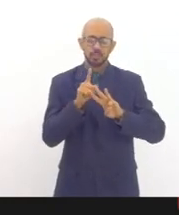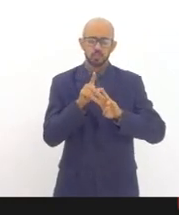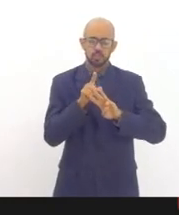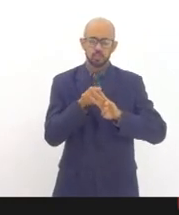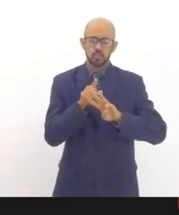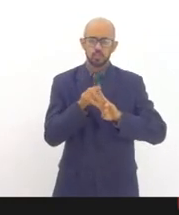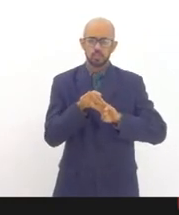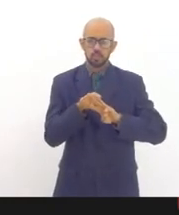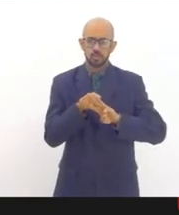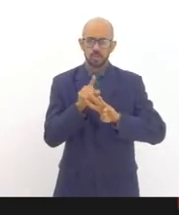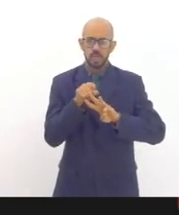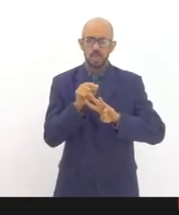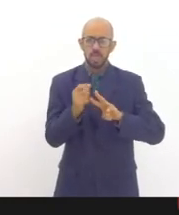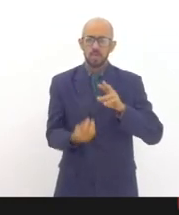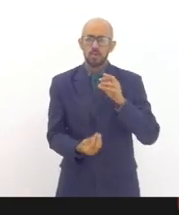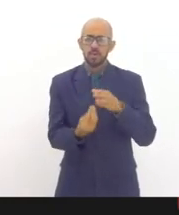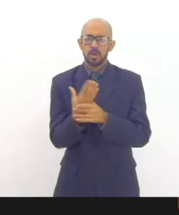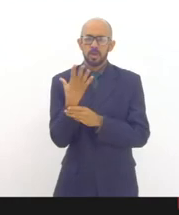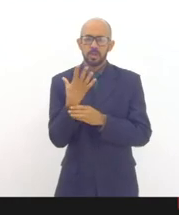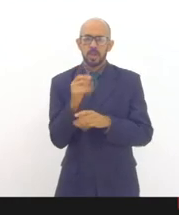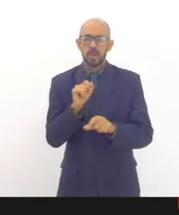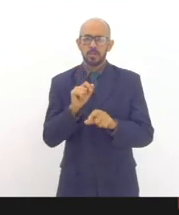estabelecer aqui uma